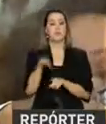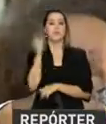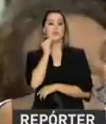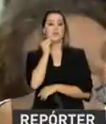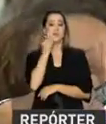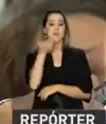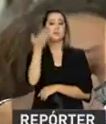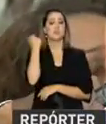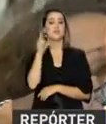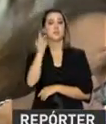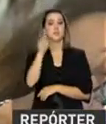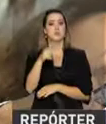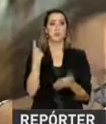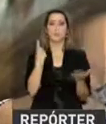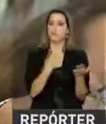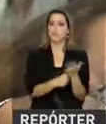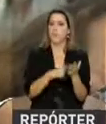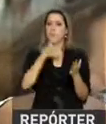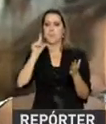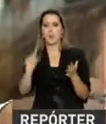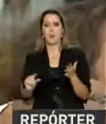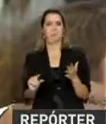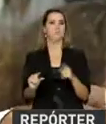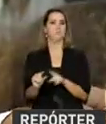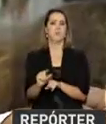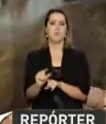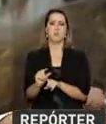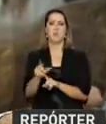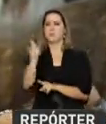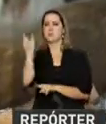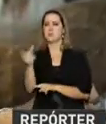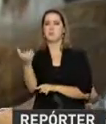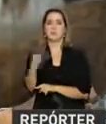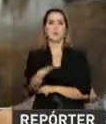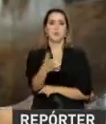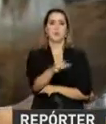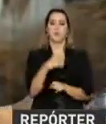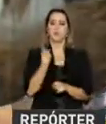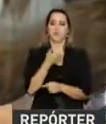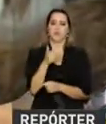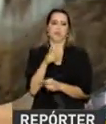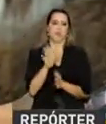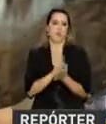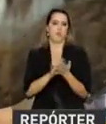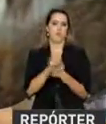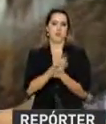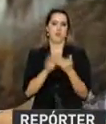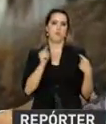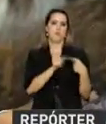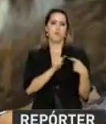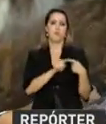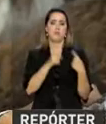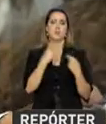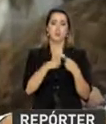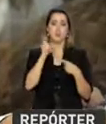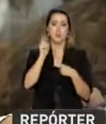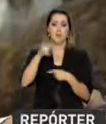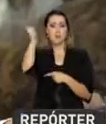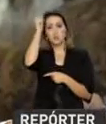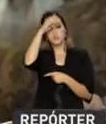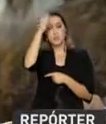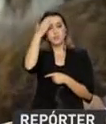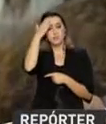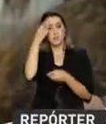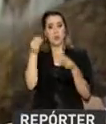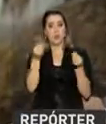experiência passada foi de uma adesão baixa. Nós nem estamos estabelecendo nenhuma meta para adesão, porque é difícil prever